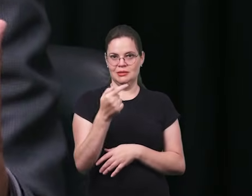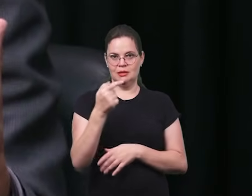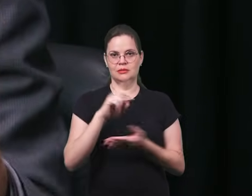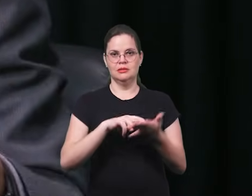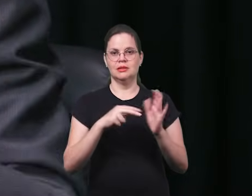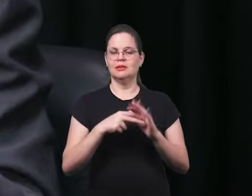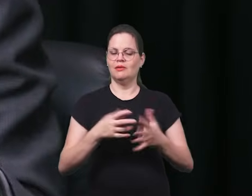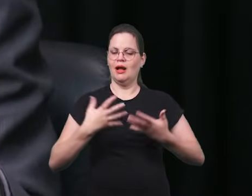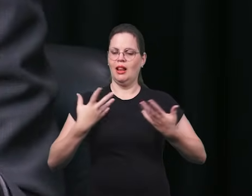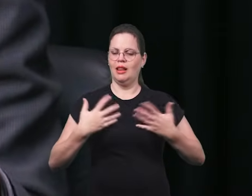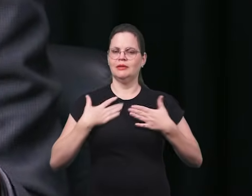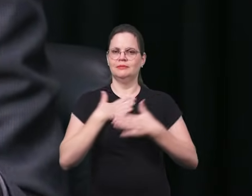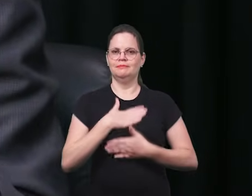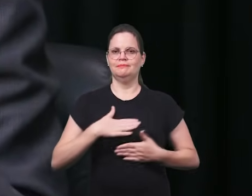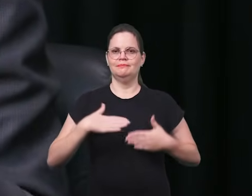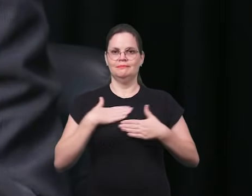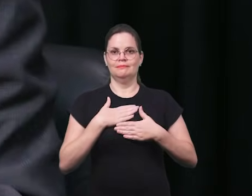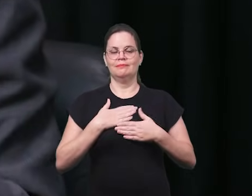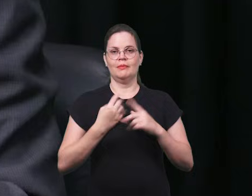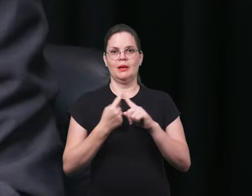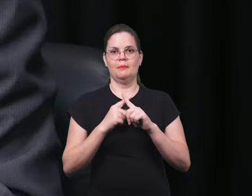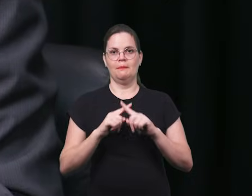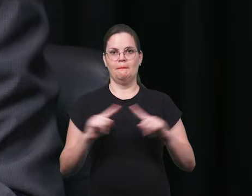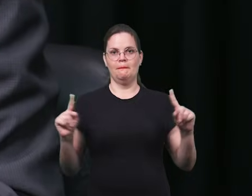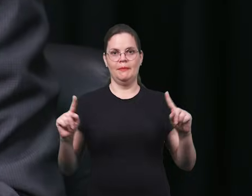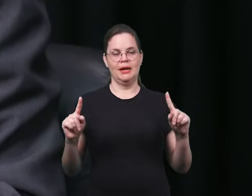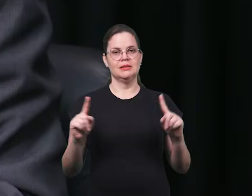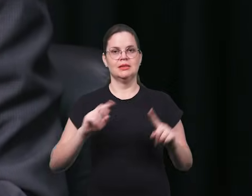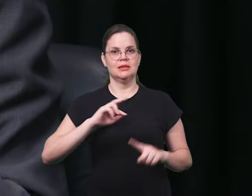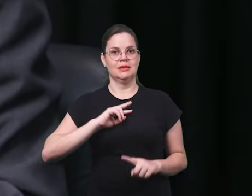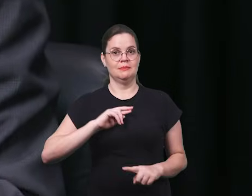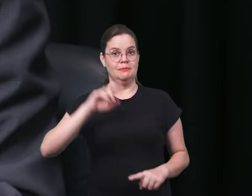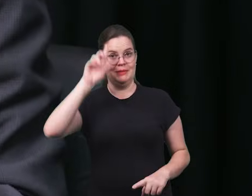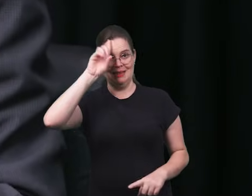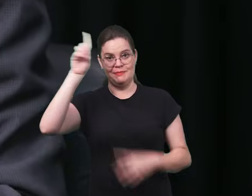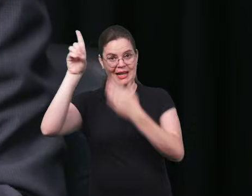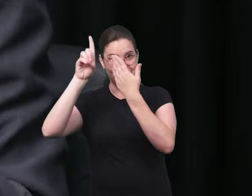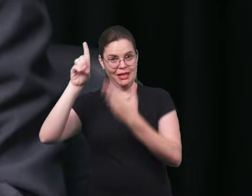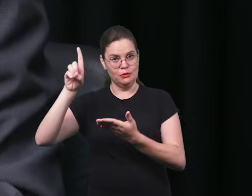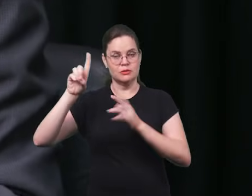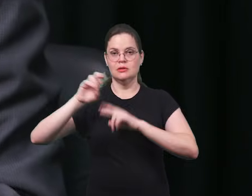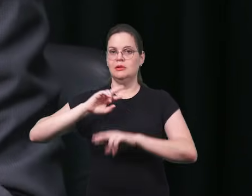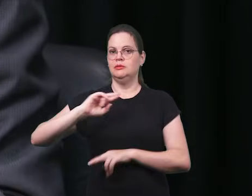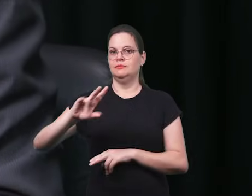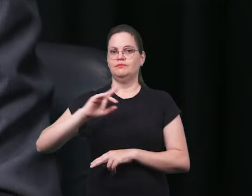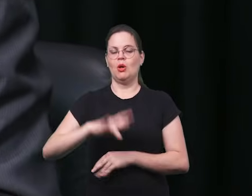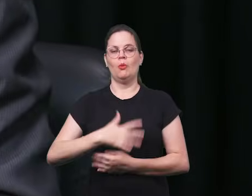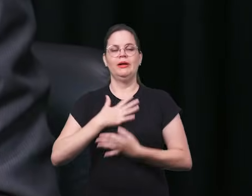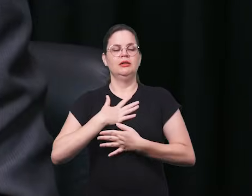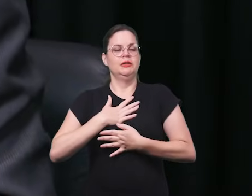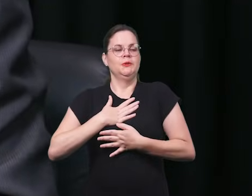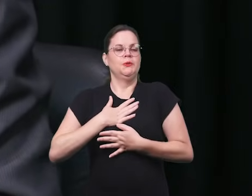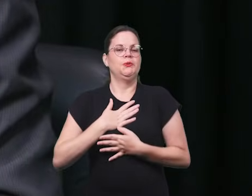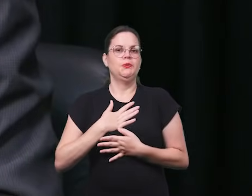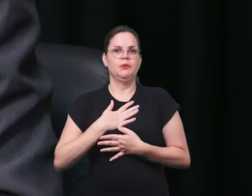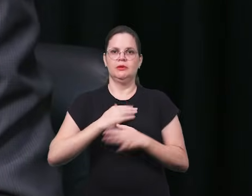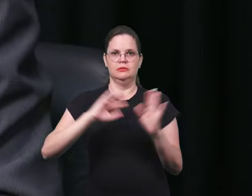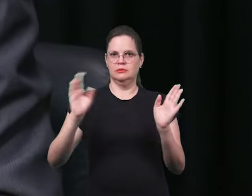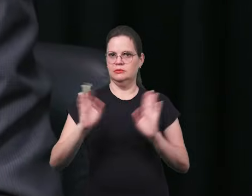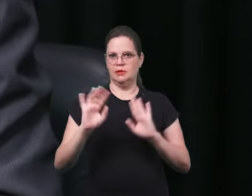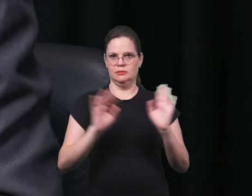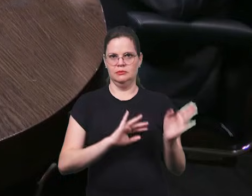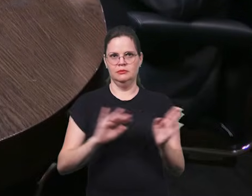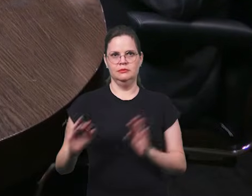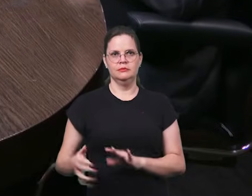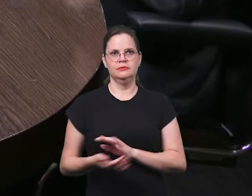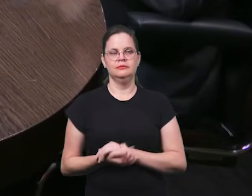o sentido de satisfação, mas não tem o sentido que nós hoje atribuímos a essa palavra. E